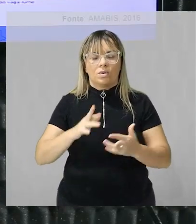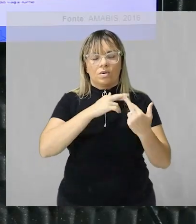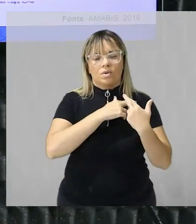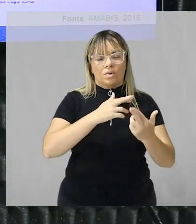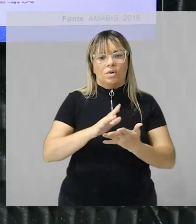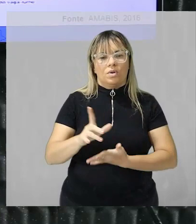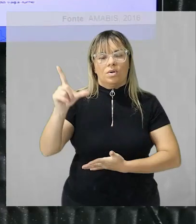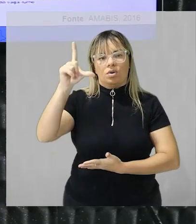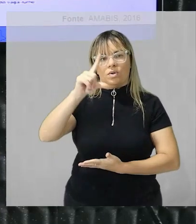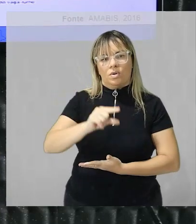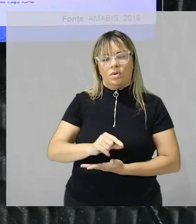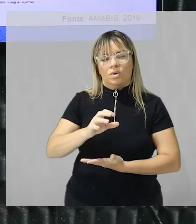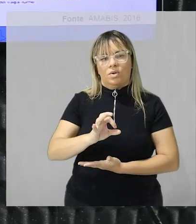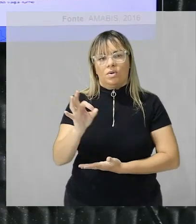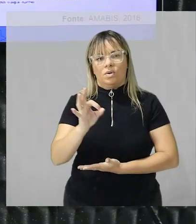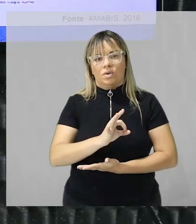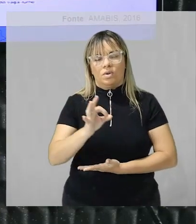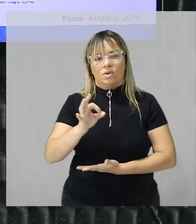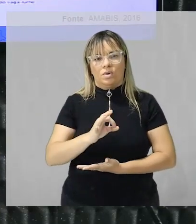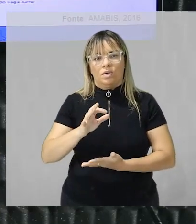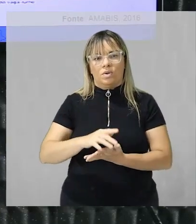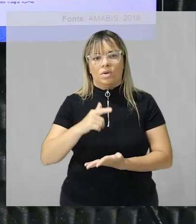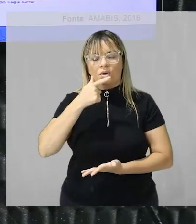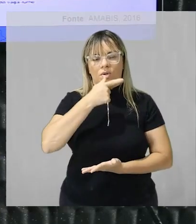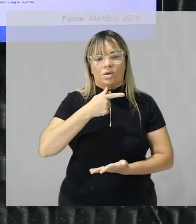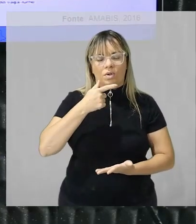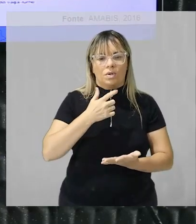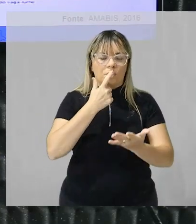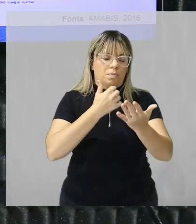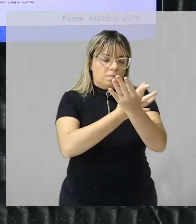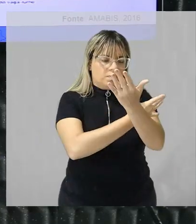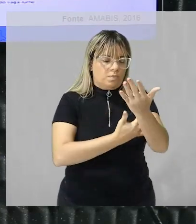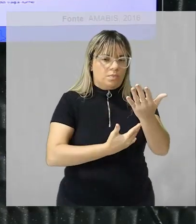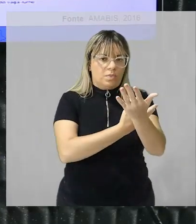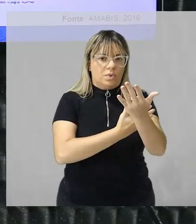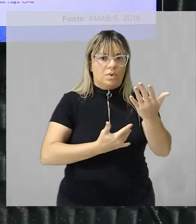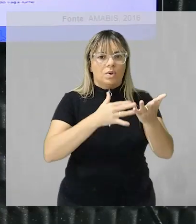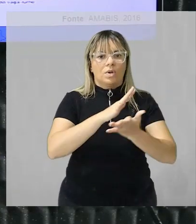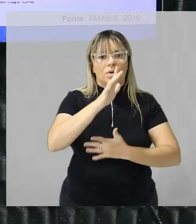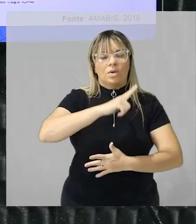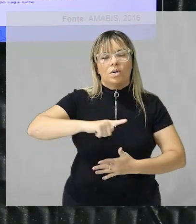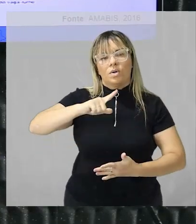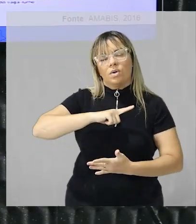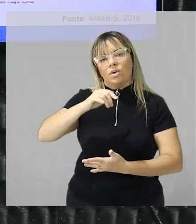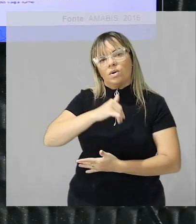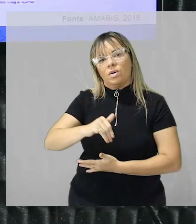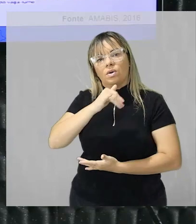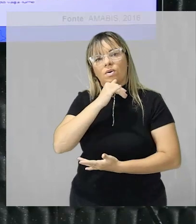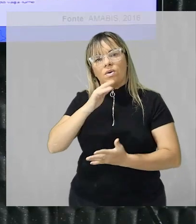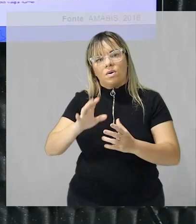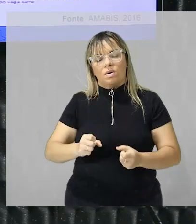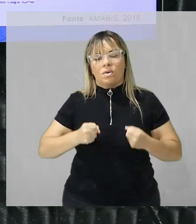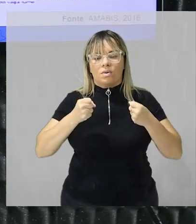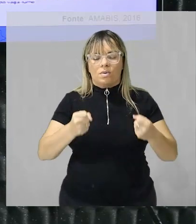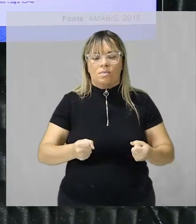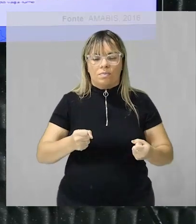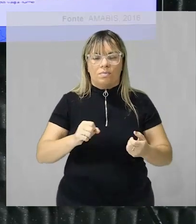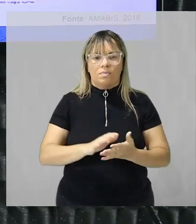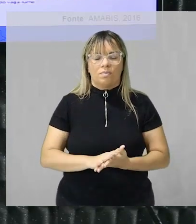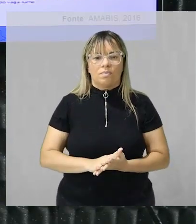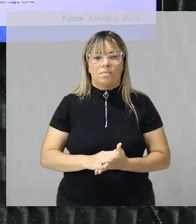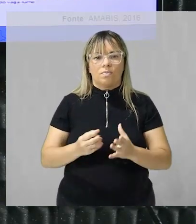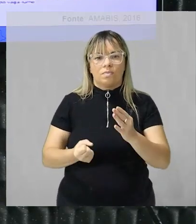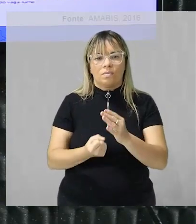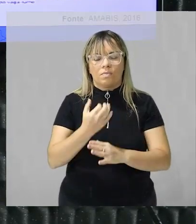pela diminuição das taxas de glicose na corrente sanguínea. Então, eu tenho, por exemplo, a possibilidade de promover